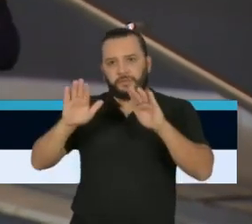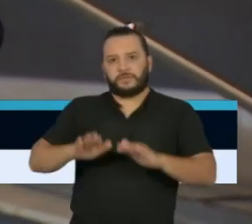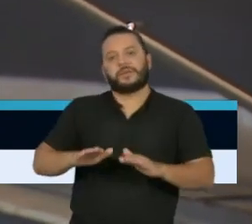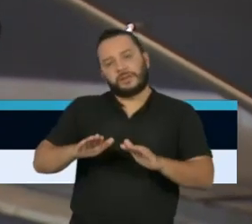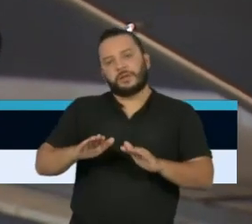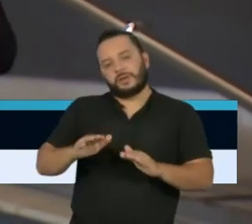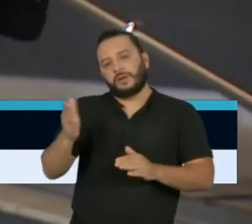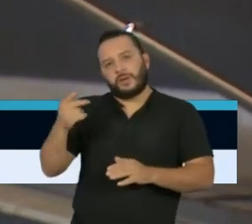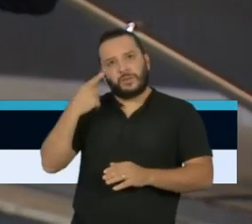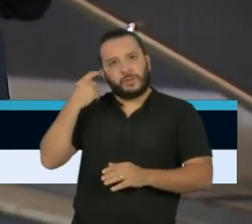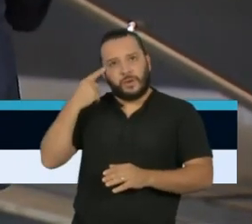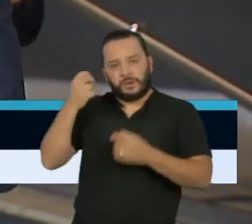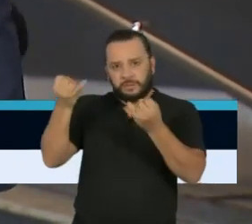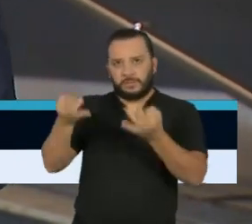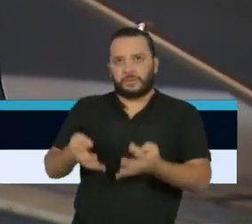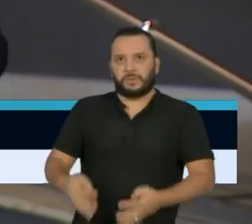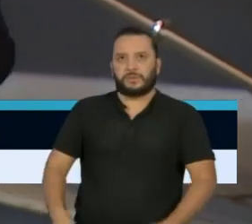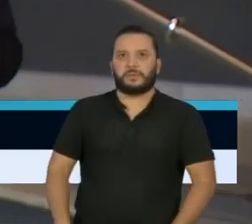Dória.